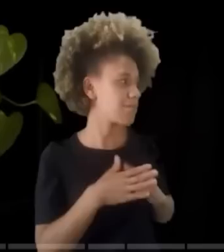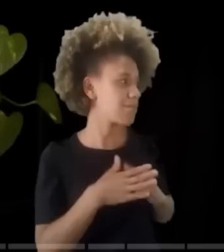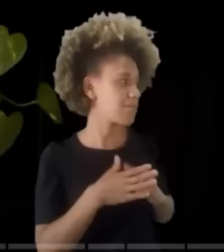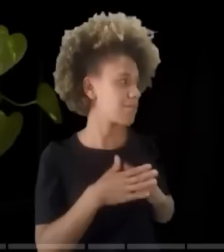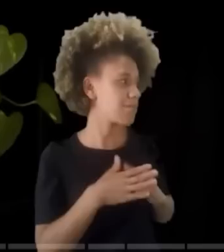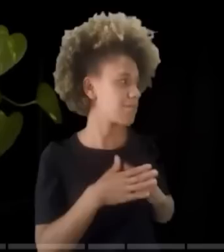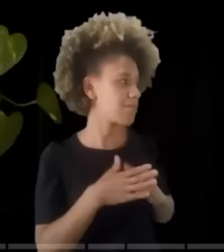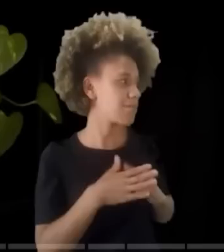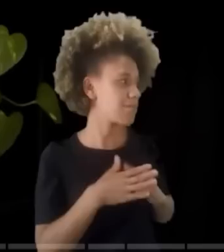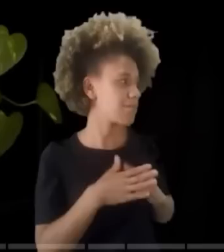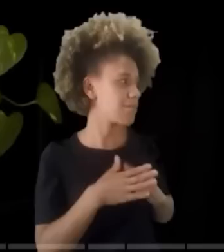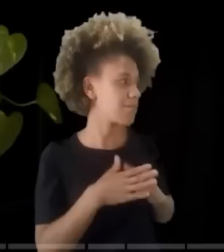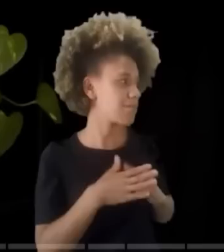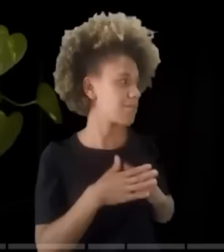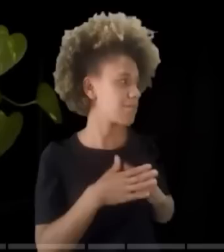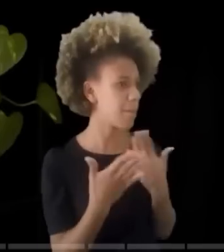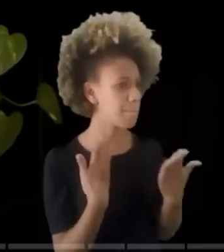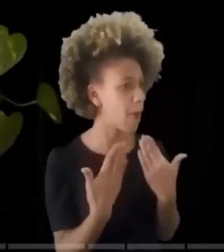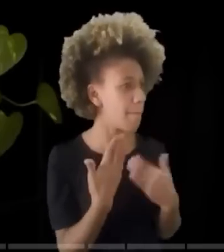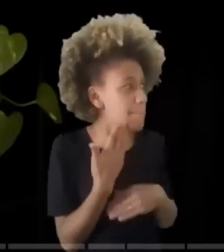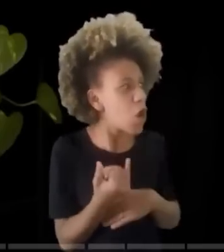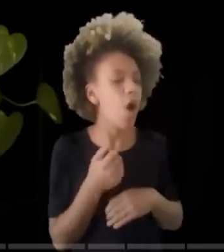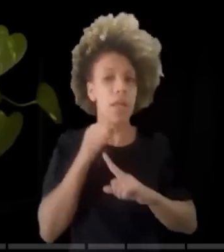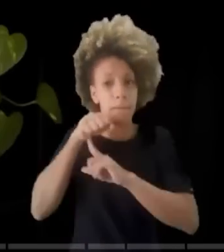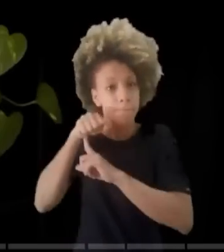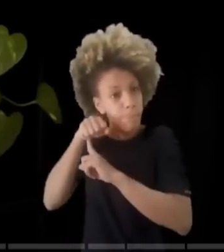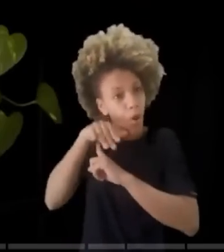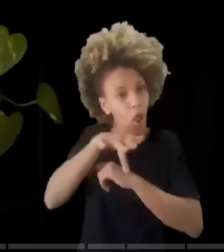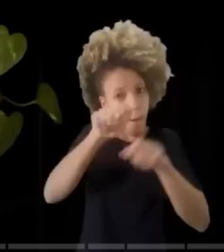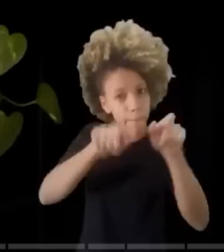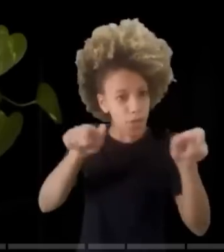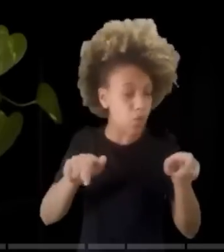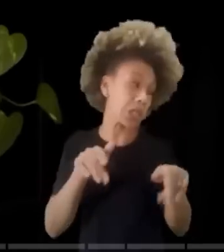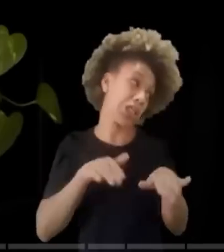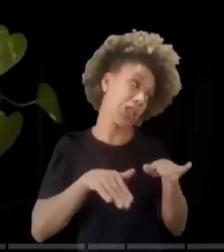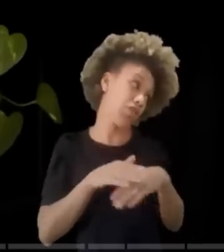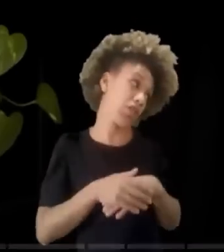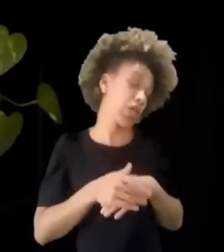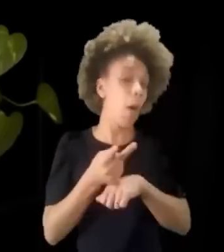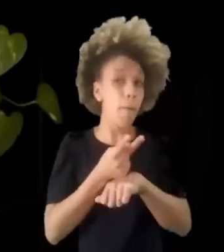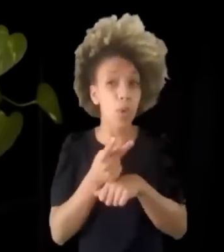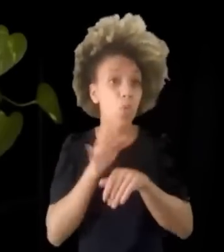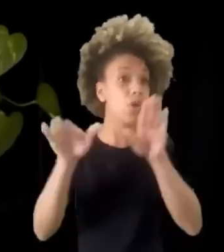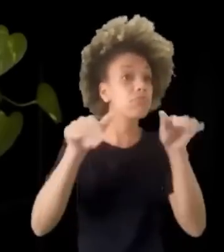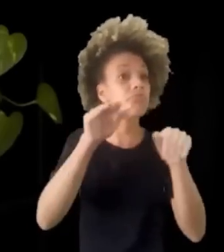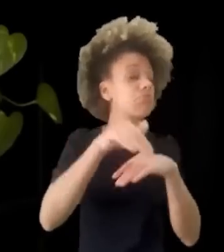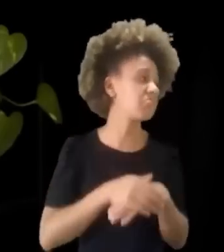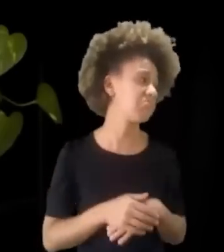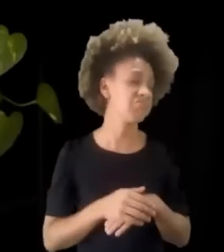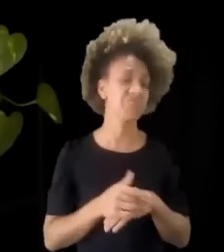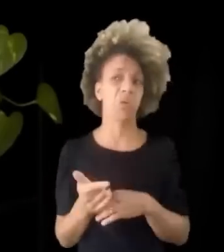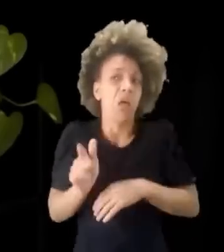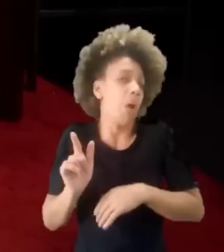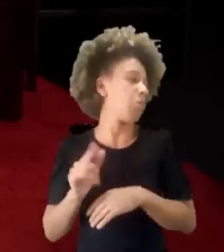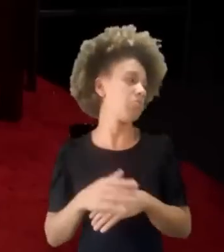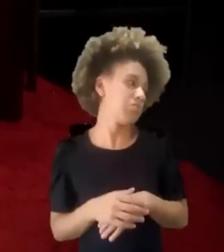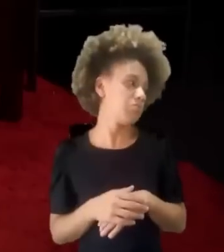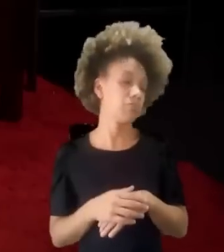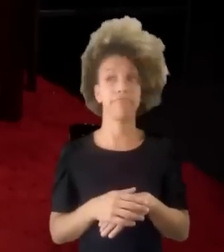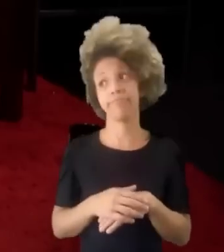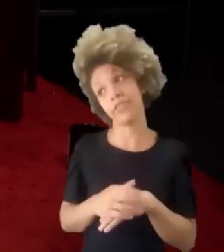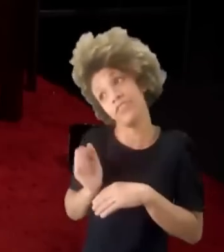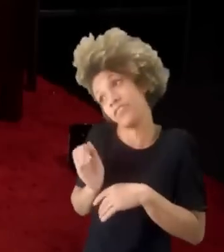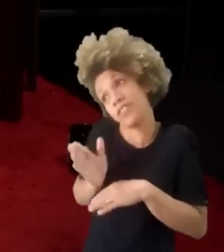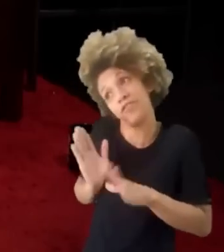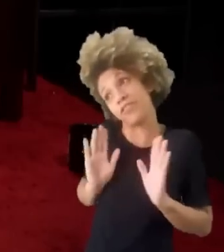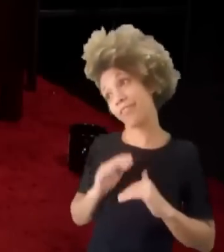saber do chega a luz da sala pra deixar ele mais pessoas que talvez eu busque como público do que a outra lá então você vai